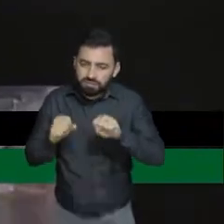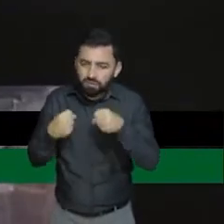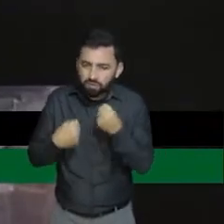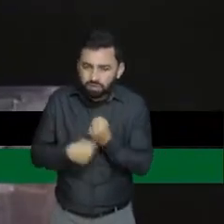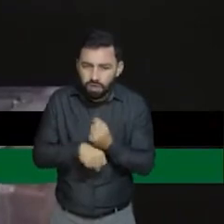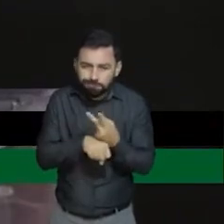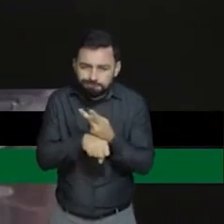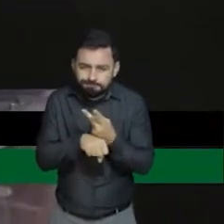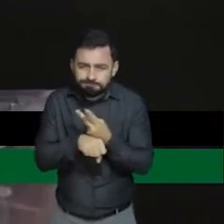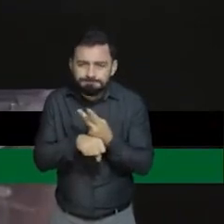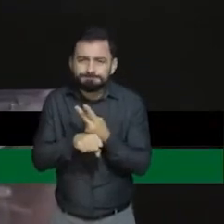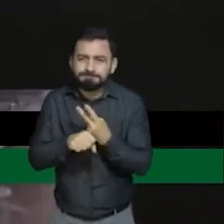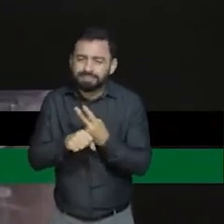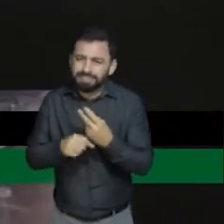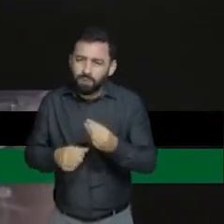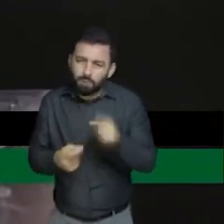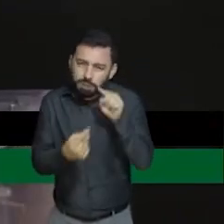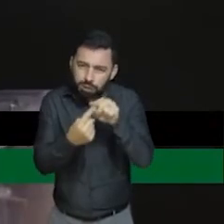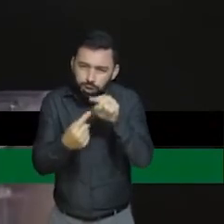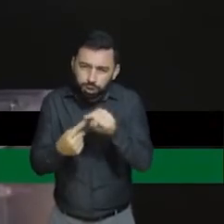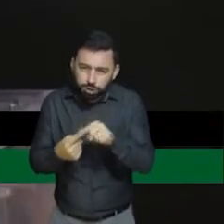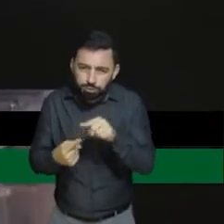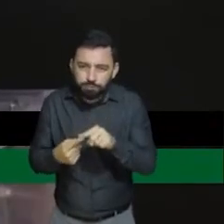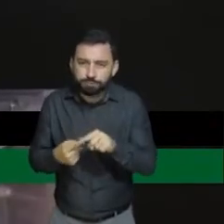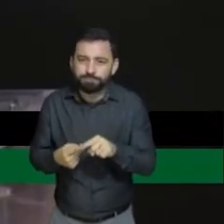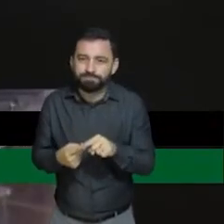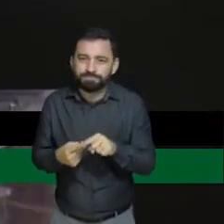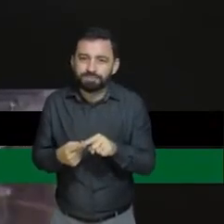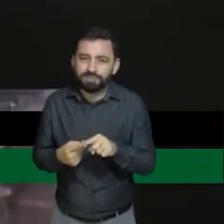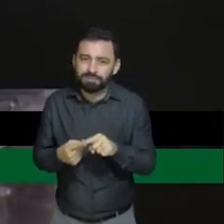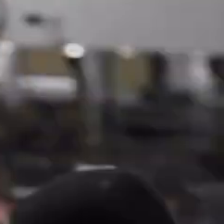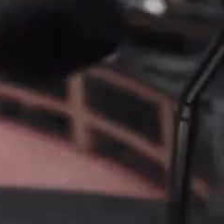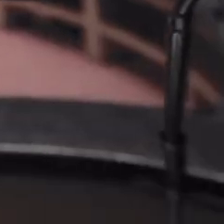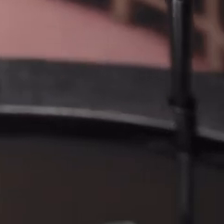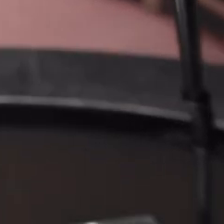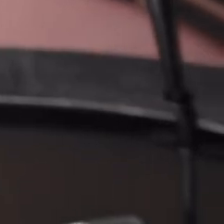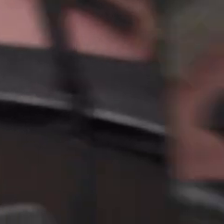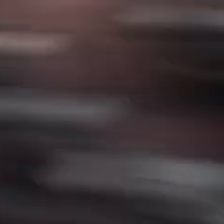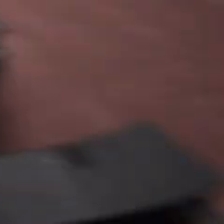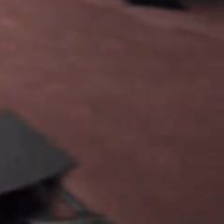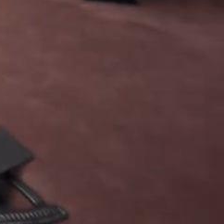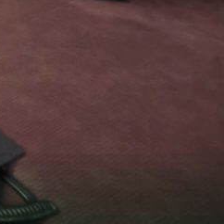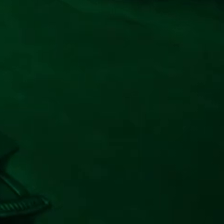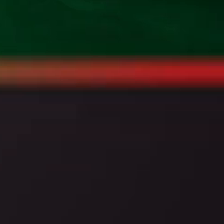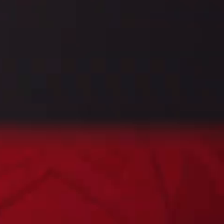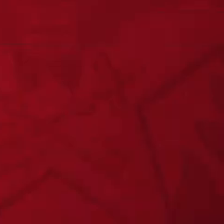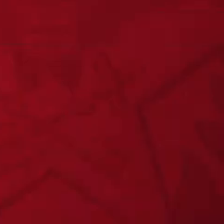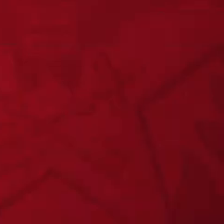ter objetivos, né, para poder vencer a doença.